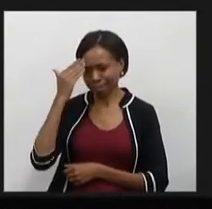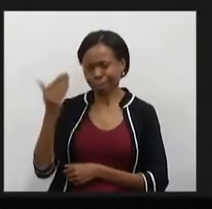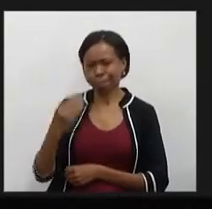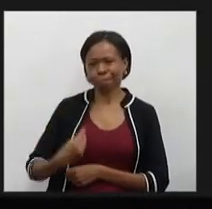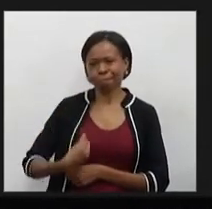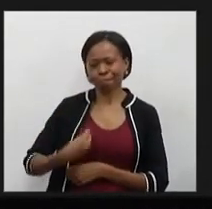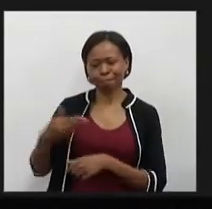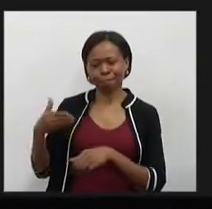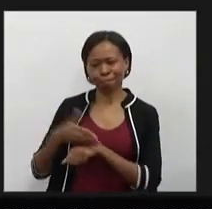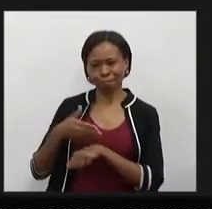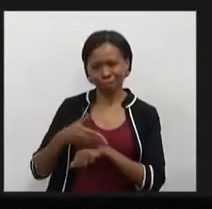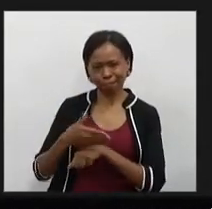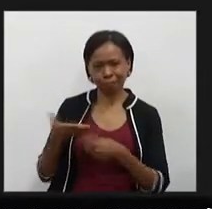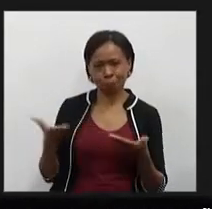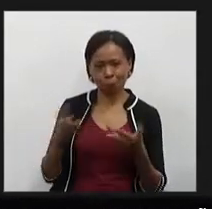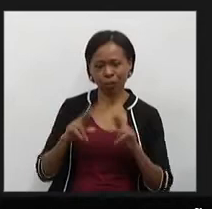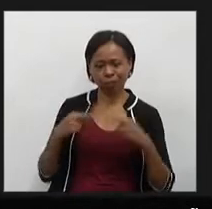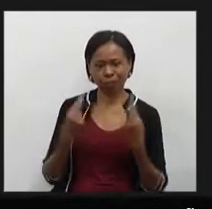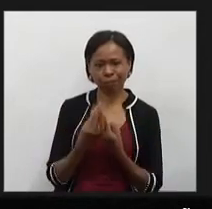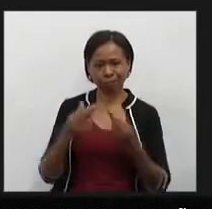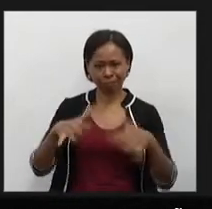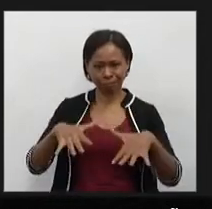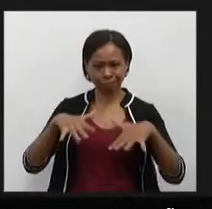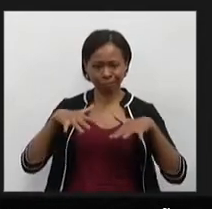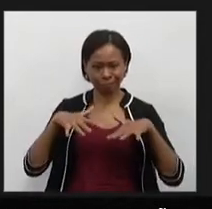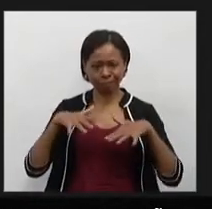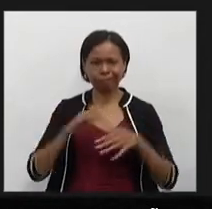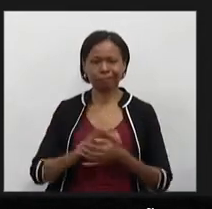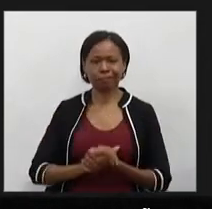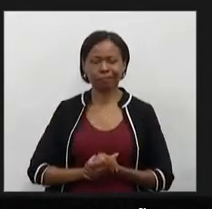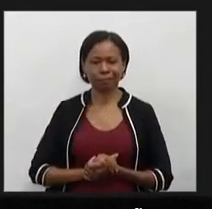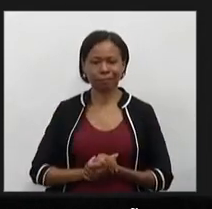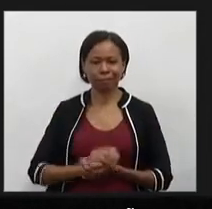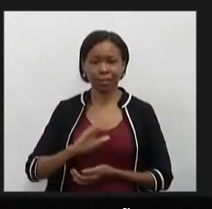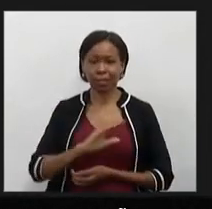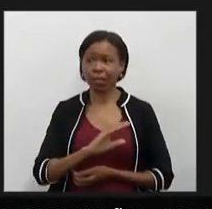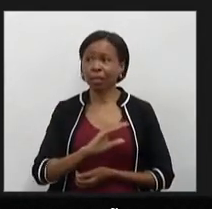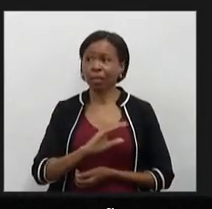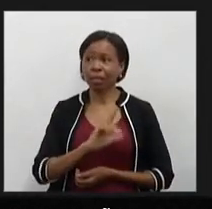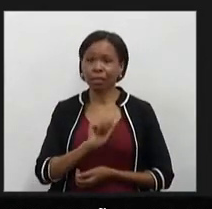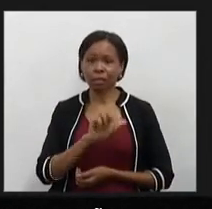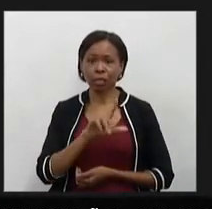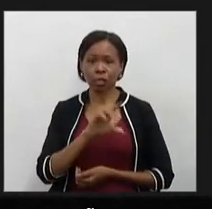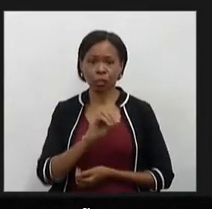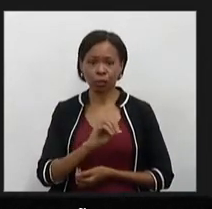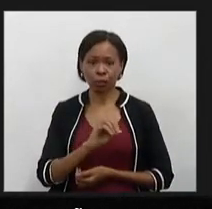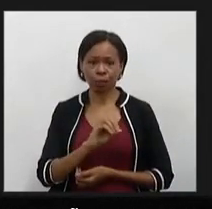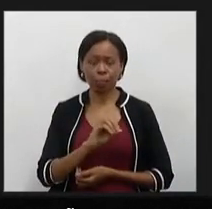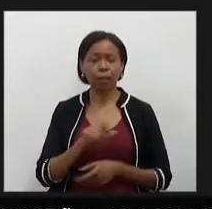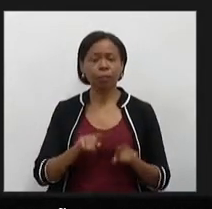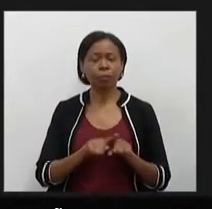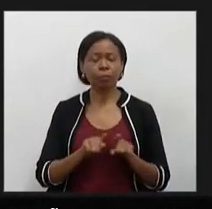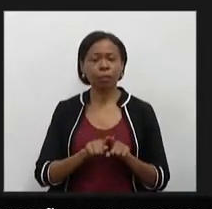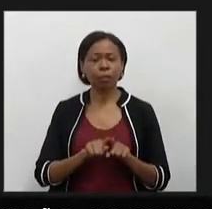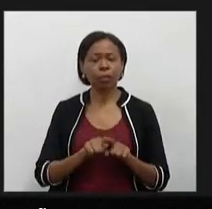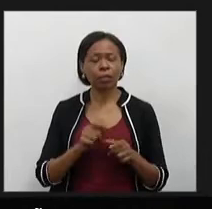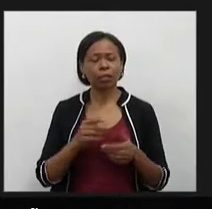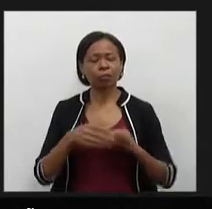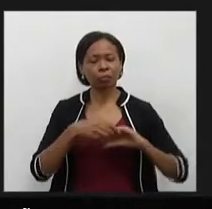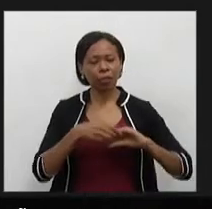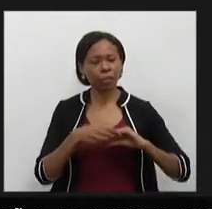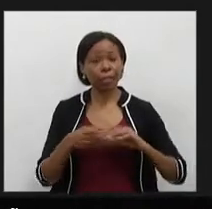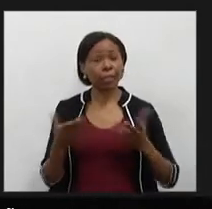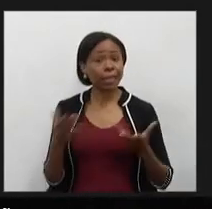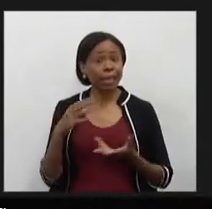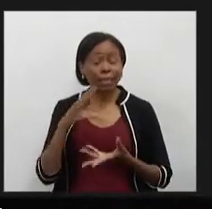participar dessa audiência, tá, presidente? Obrigado. Agradecer também ao Cláudio Oliveira. E rapidamente falar um pouco